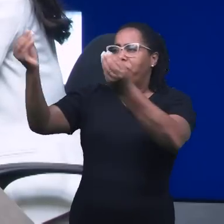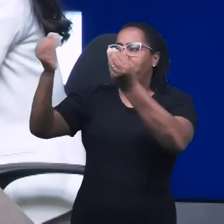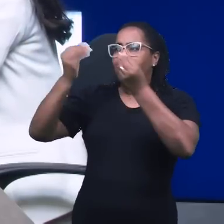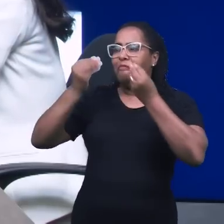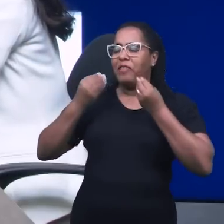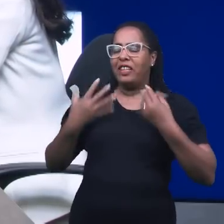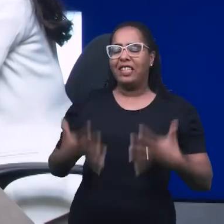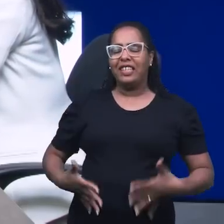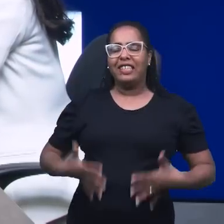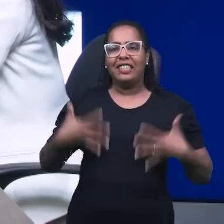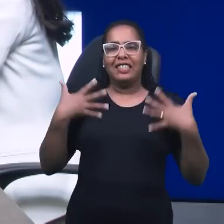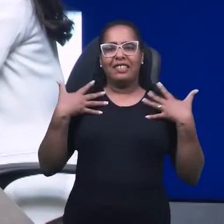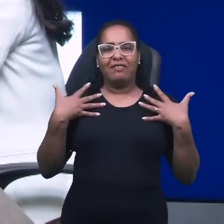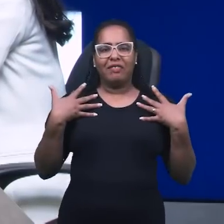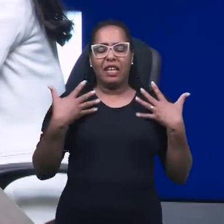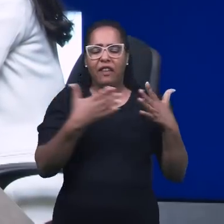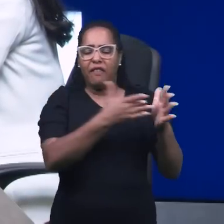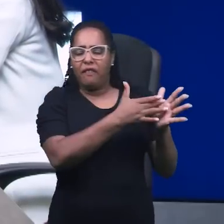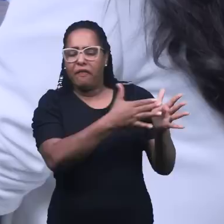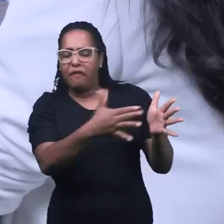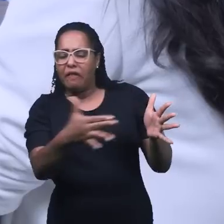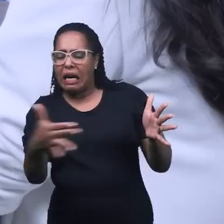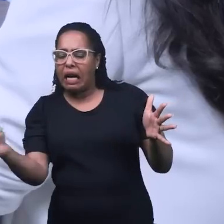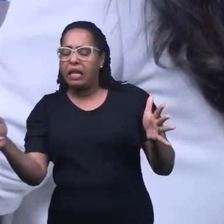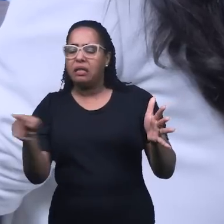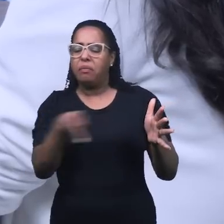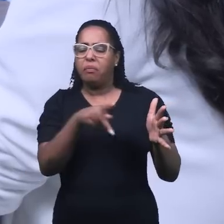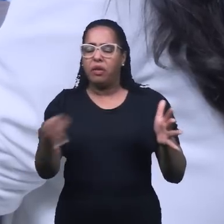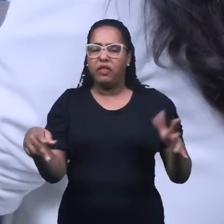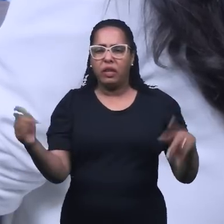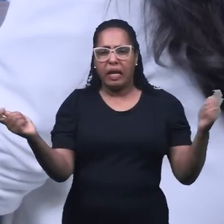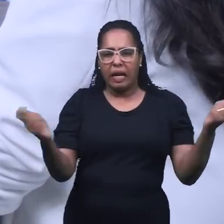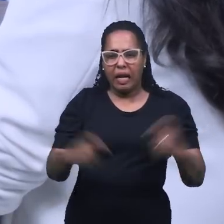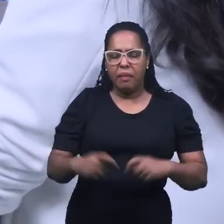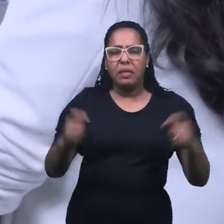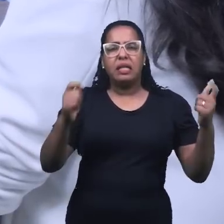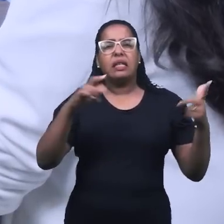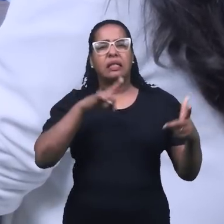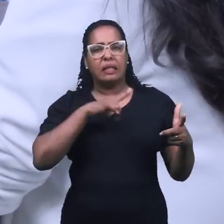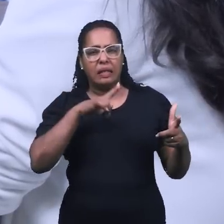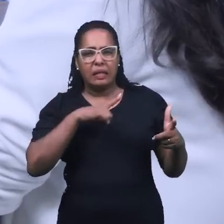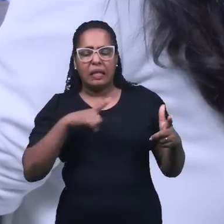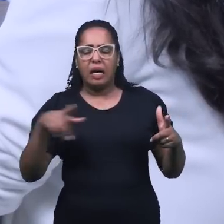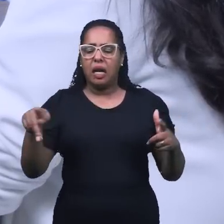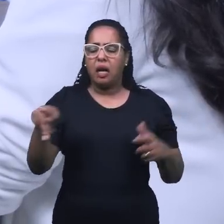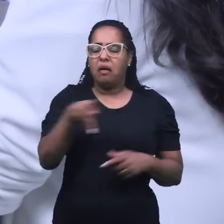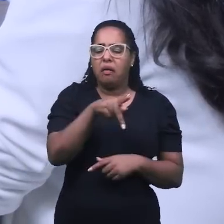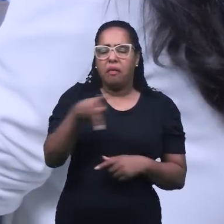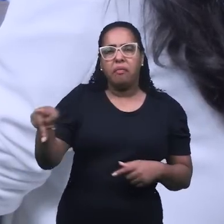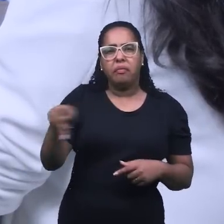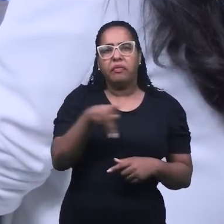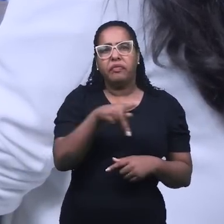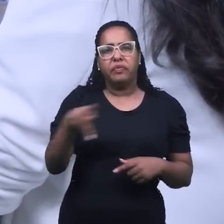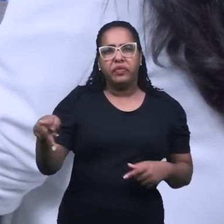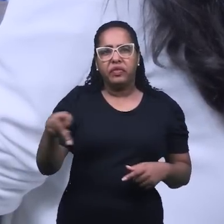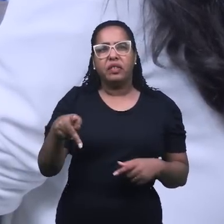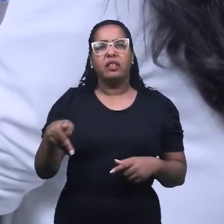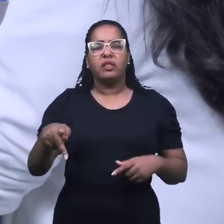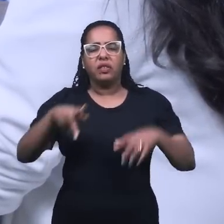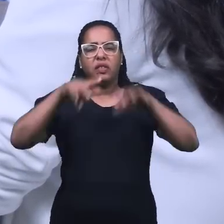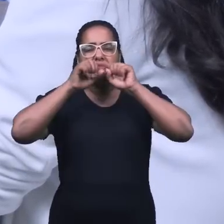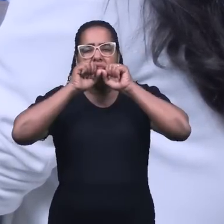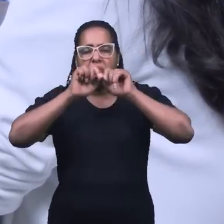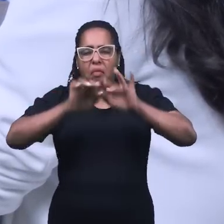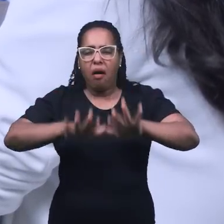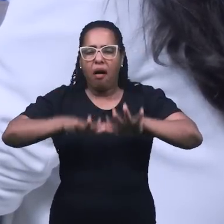Senhor me deu de, em meio a tantas professoras capacitadas, né? Professoras